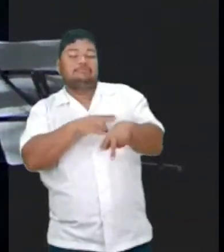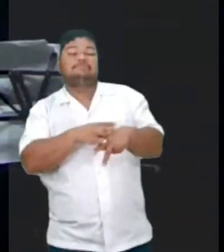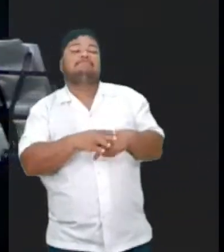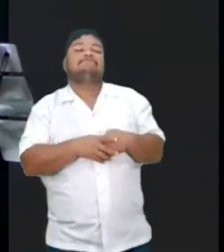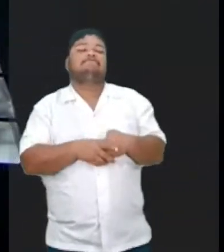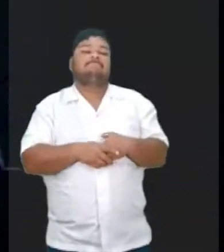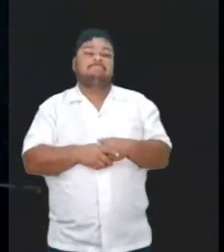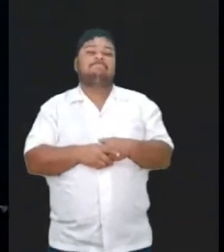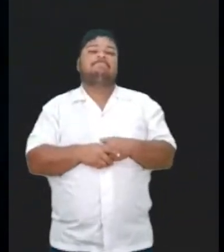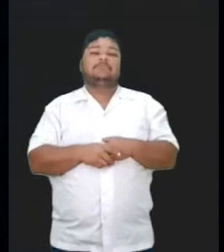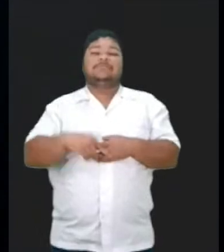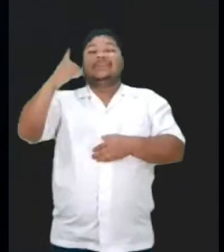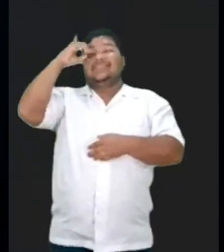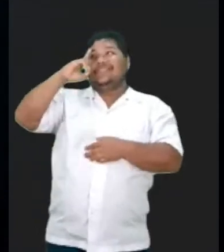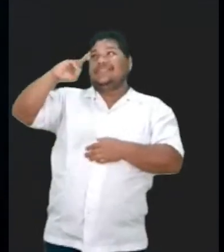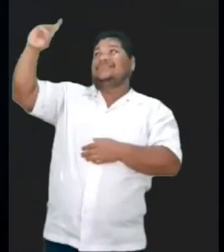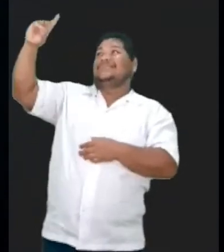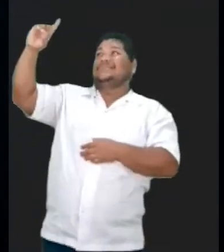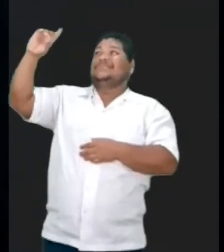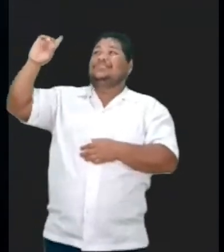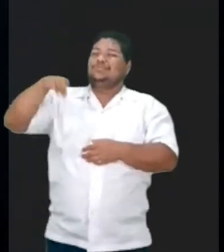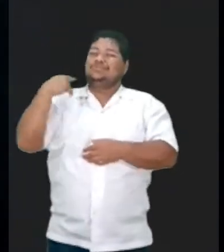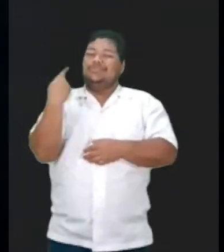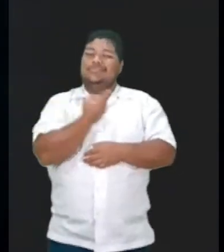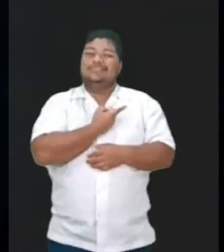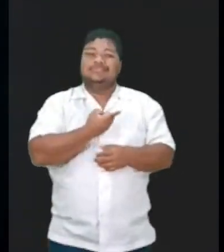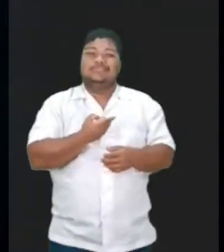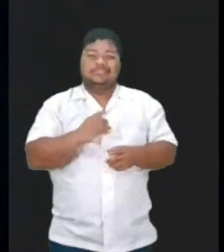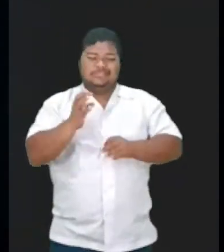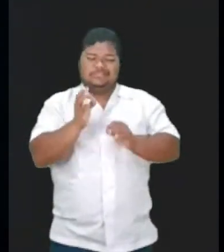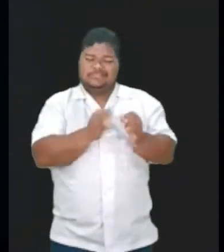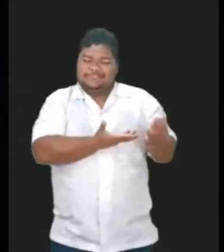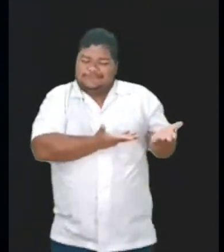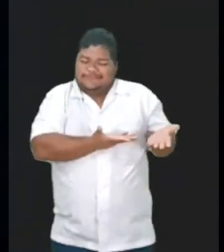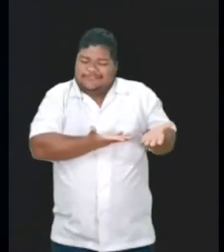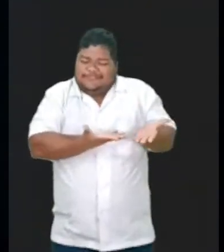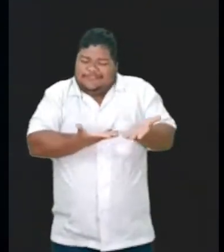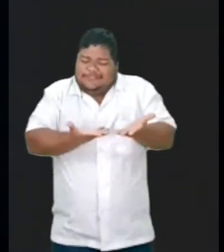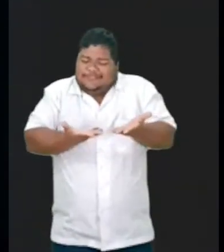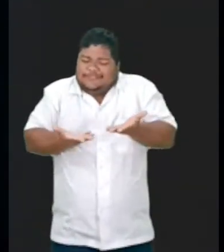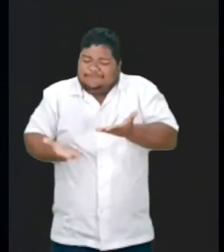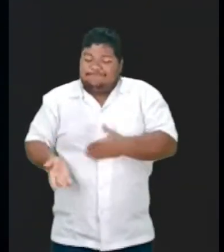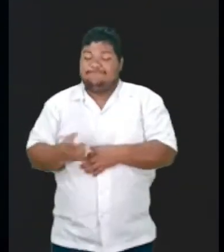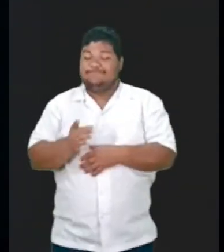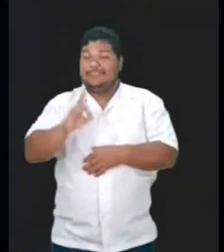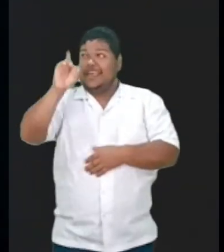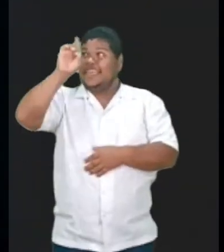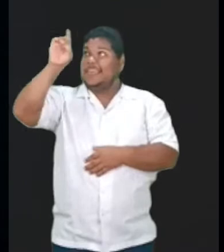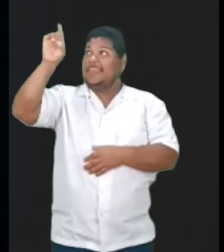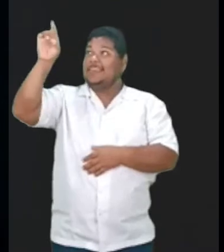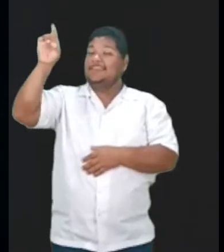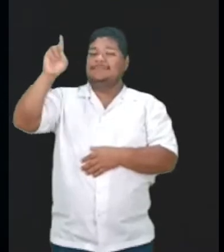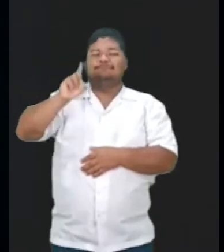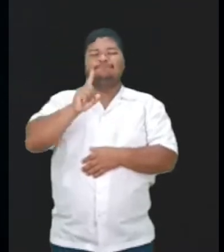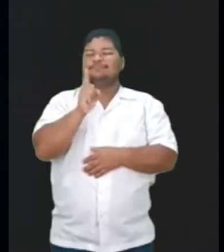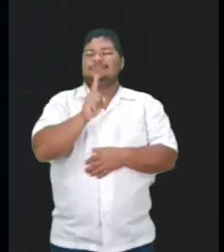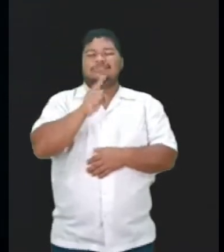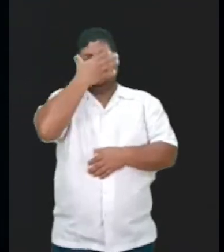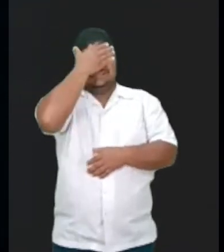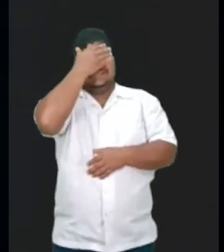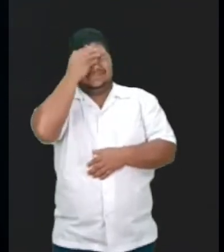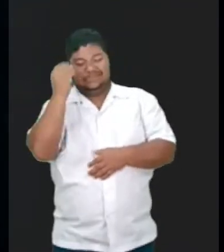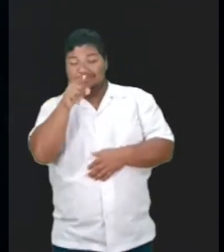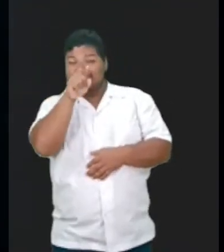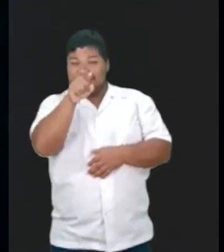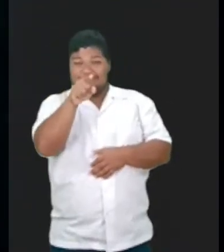Esse é o Deus que a gente serve. Ele não esqueceu de você não, meu irmão. Ele se importa com a